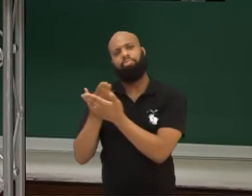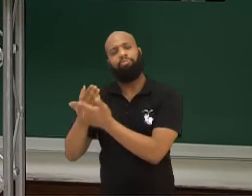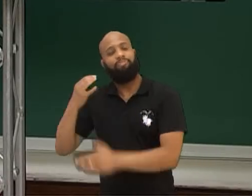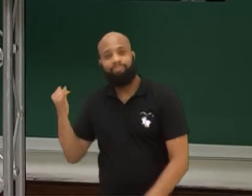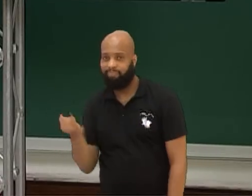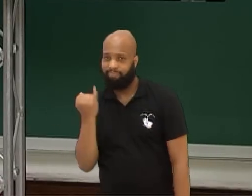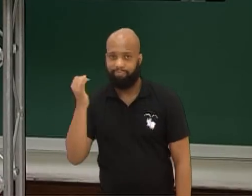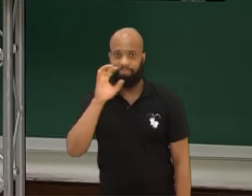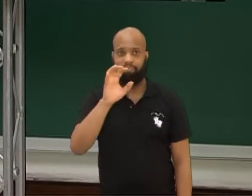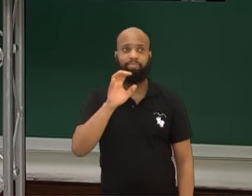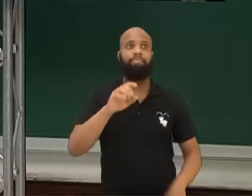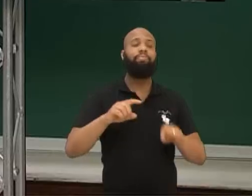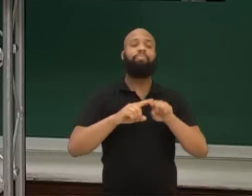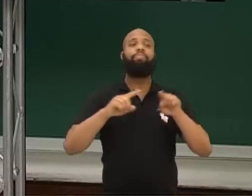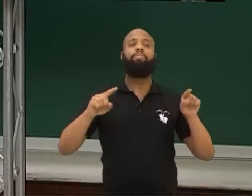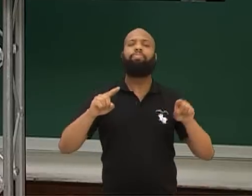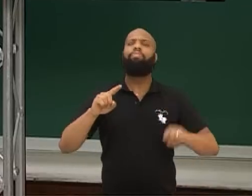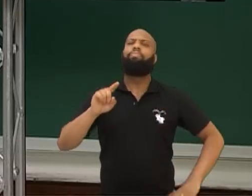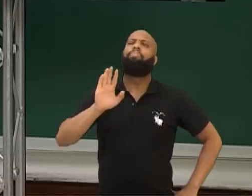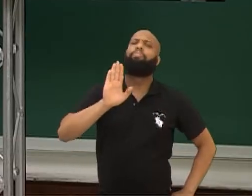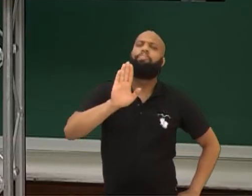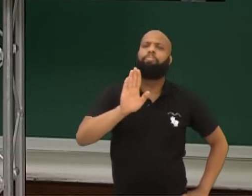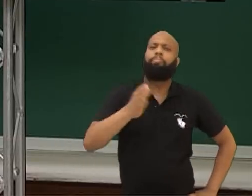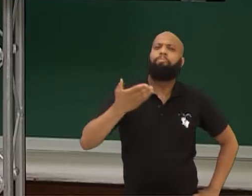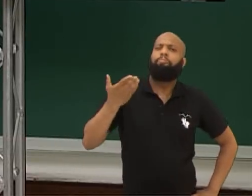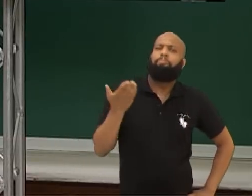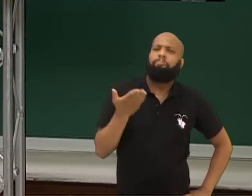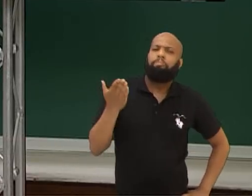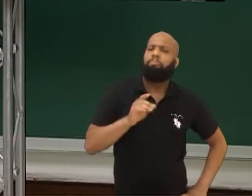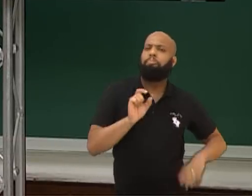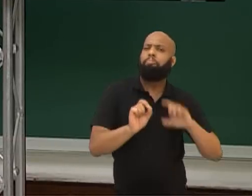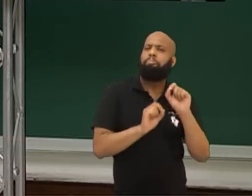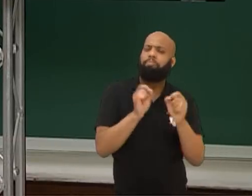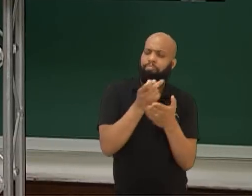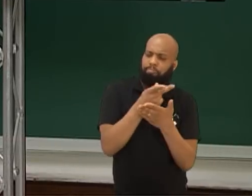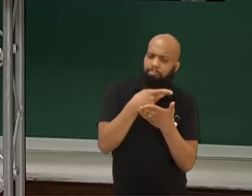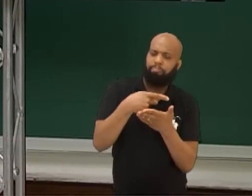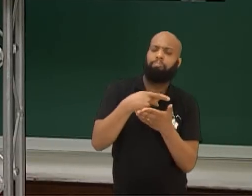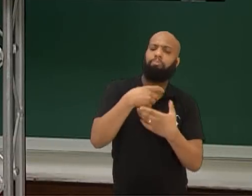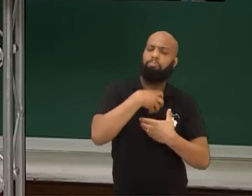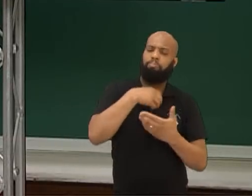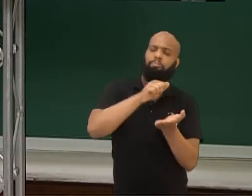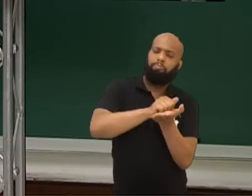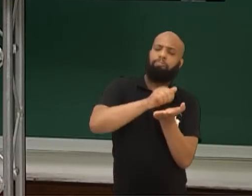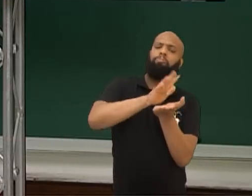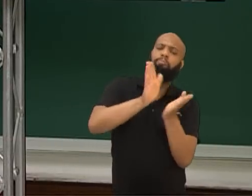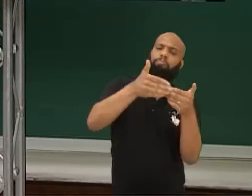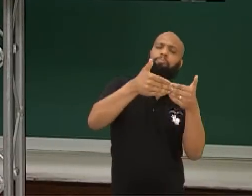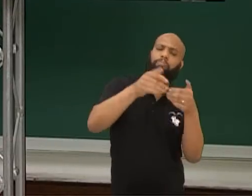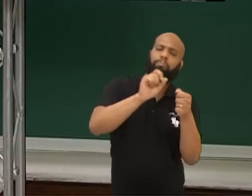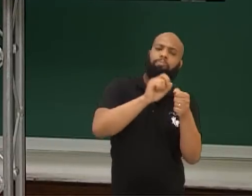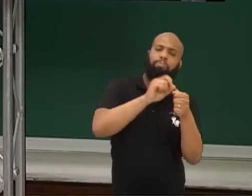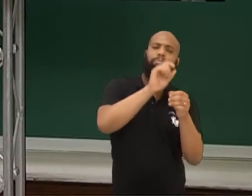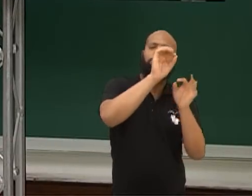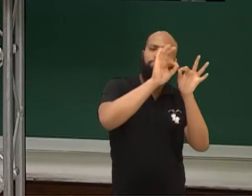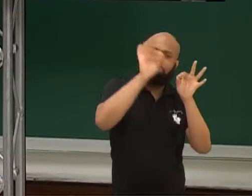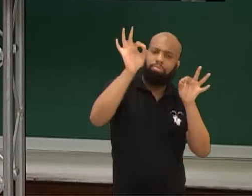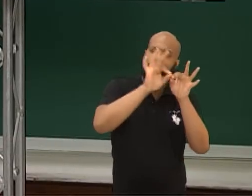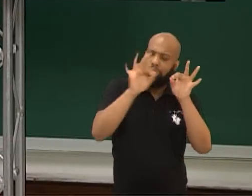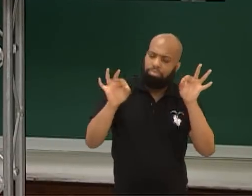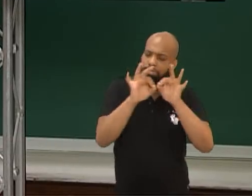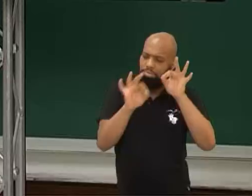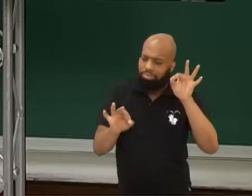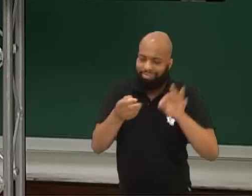importante. Mas, será, até agora, sempre a gente estava desenhando o polígono e traçando a diagonal. Mas será que sempre tem que